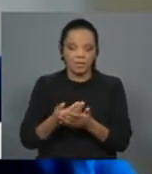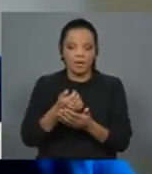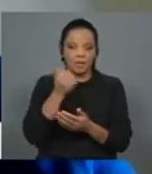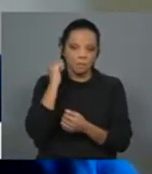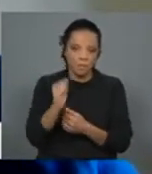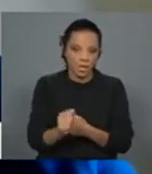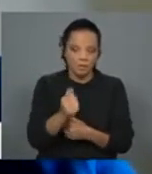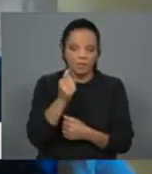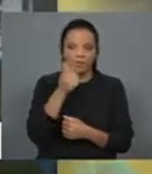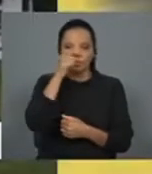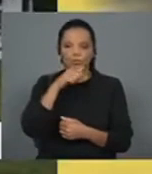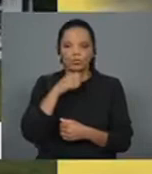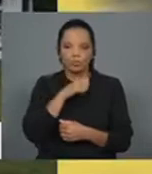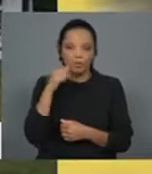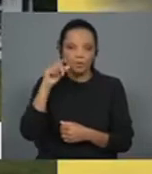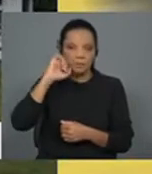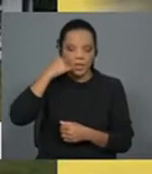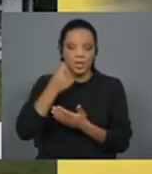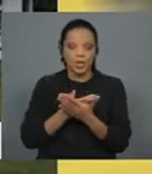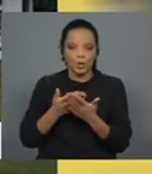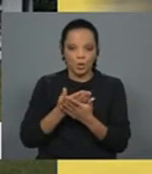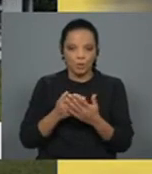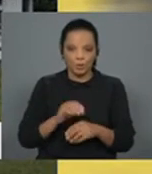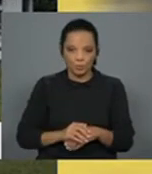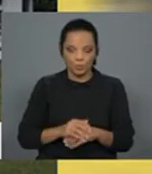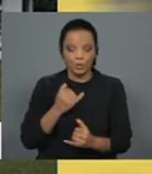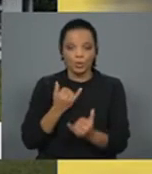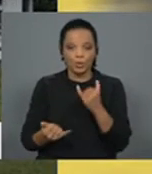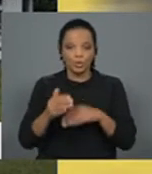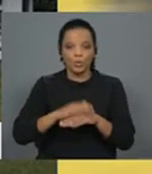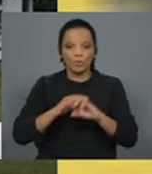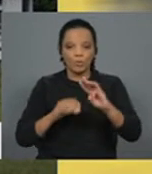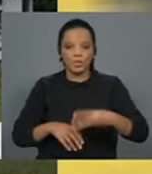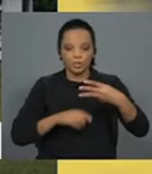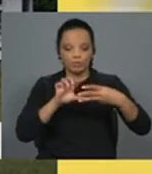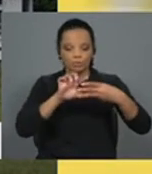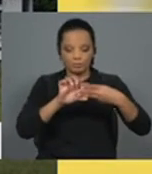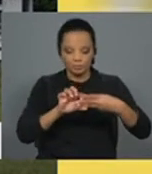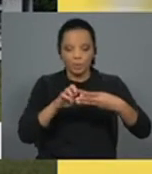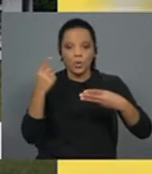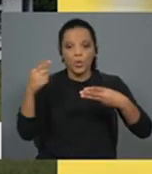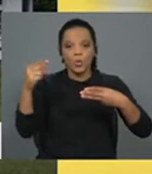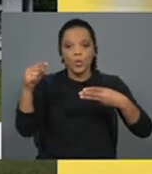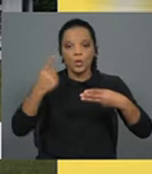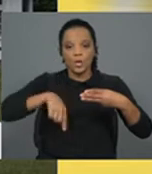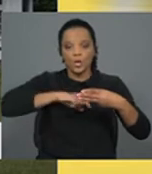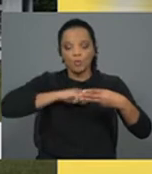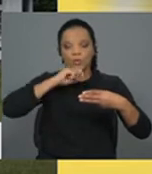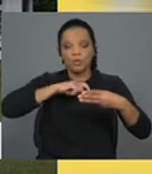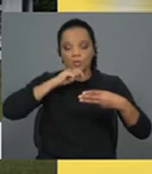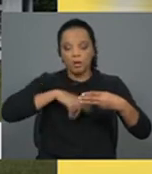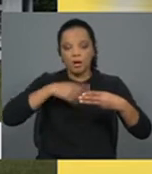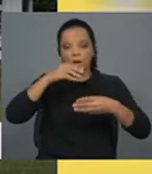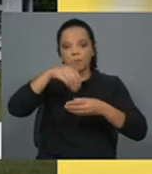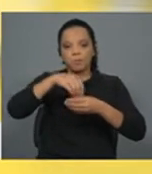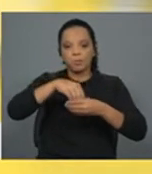Ora, e o risco é o produto destes três fatores E o único sobre o qual nós conseguimos intervir de forma